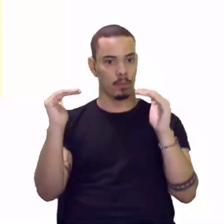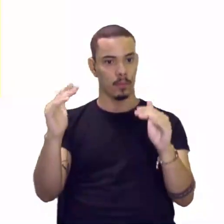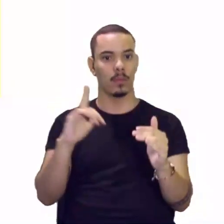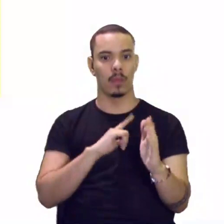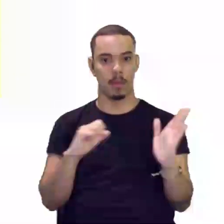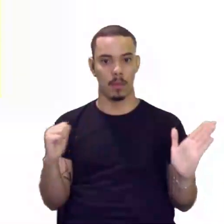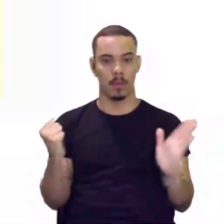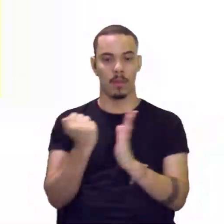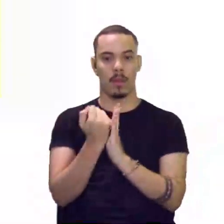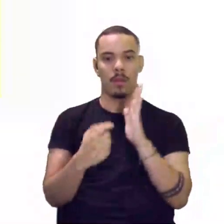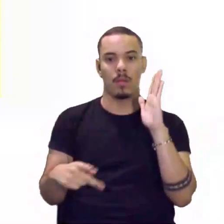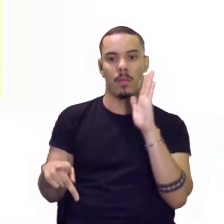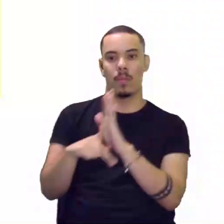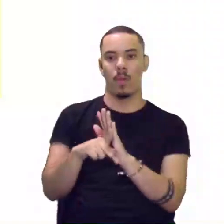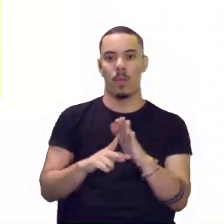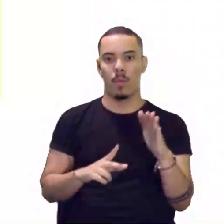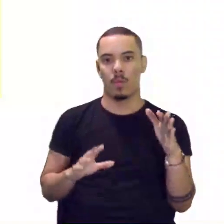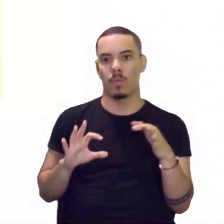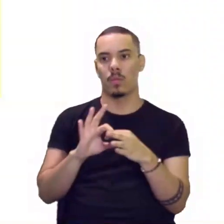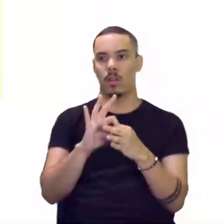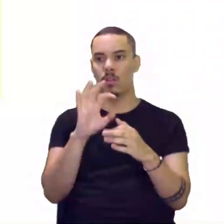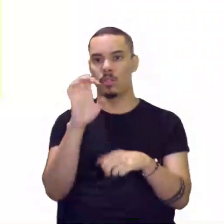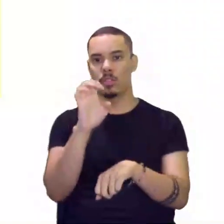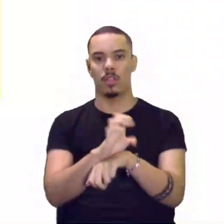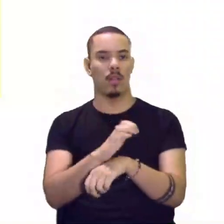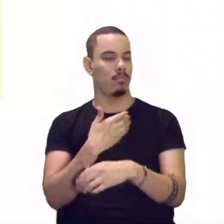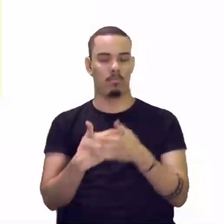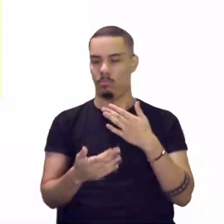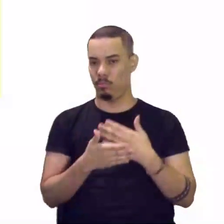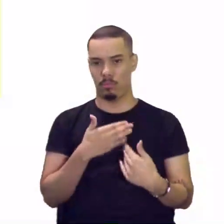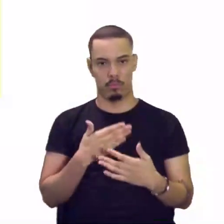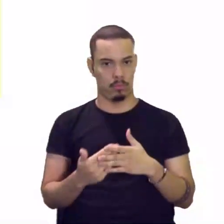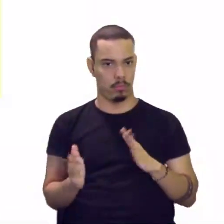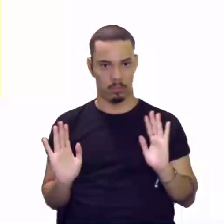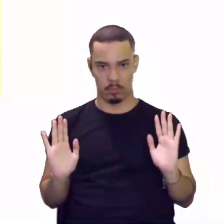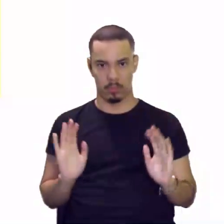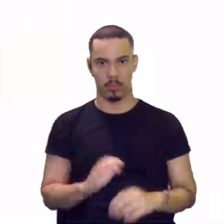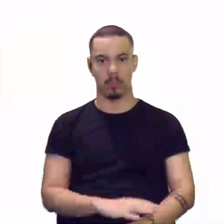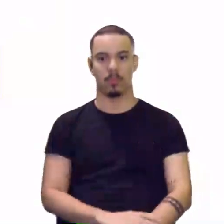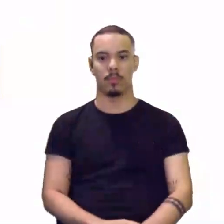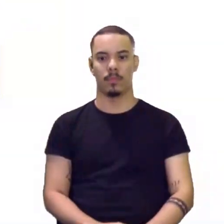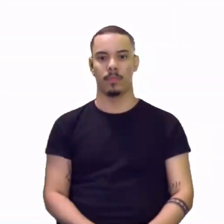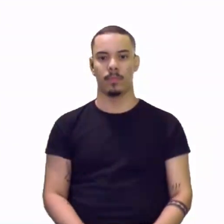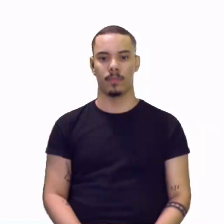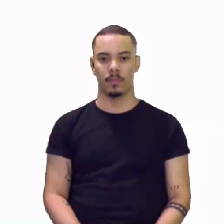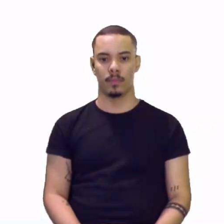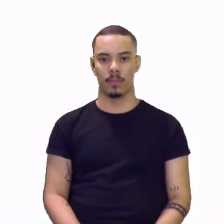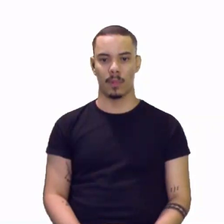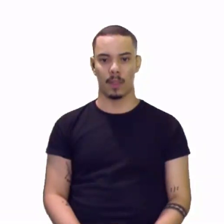demarcou que pertence à União, ao Estado, enfim. Perfeito. Vamos lá. Vamos lá, continuando.